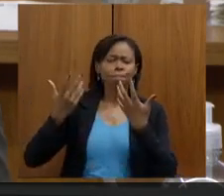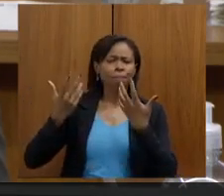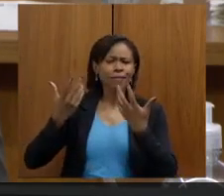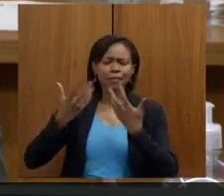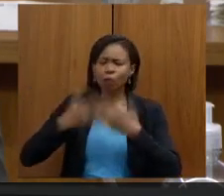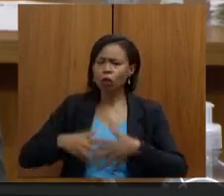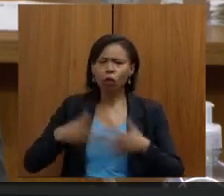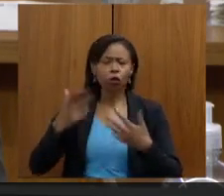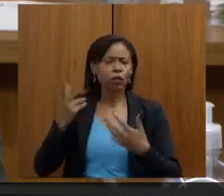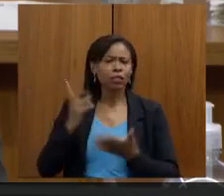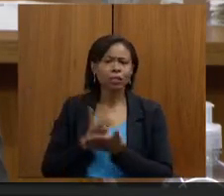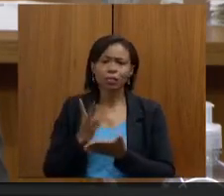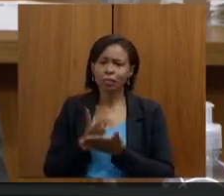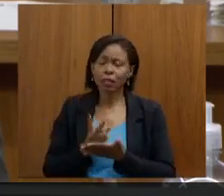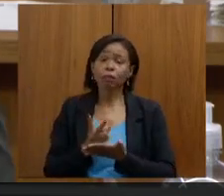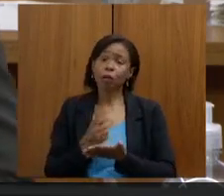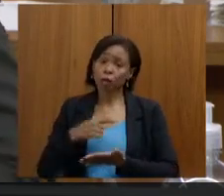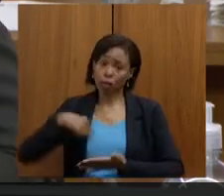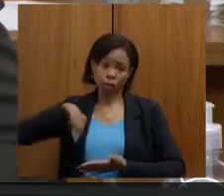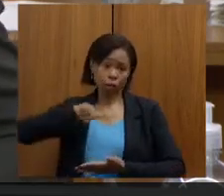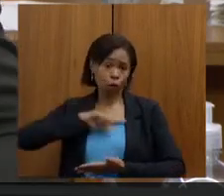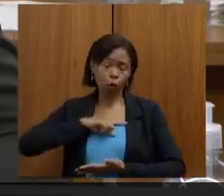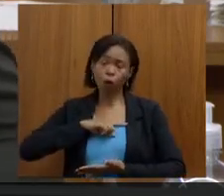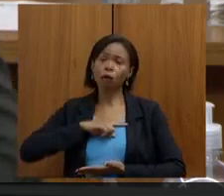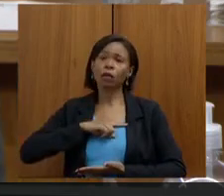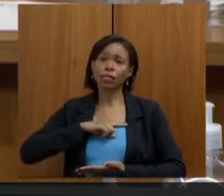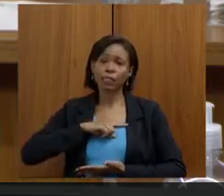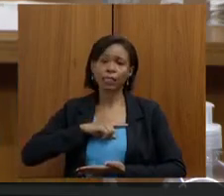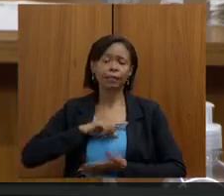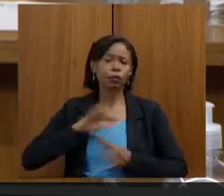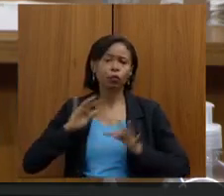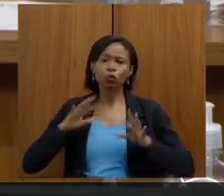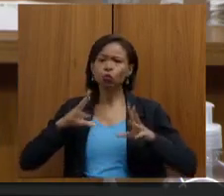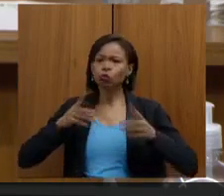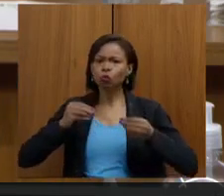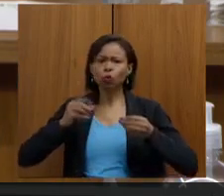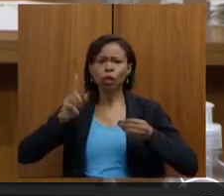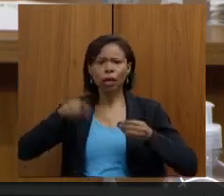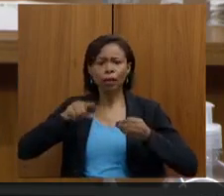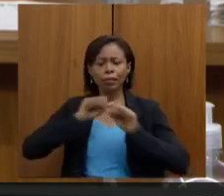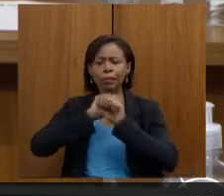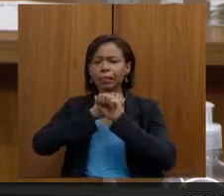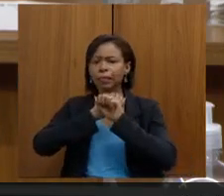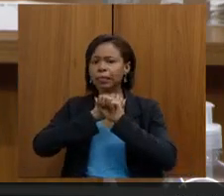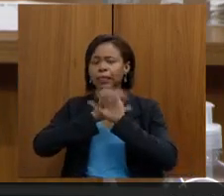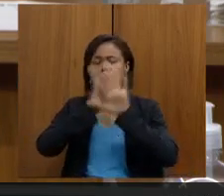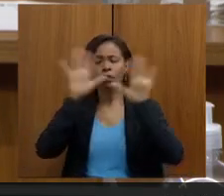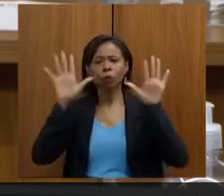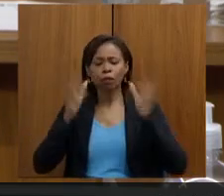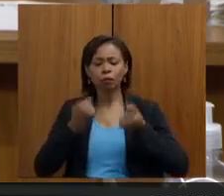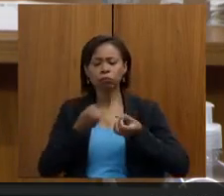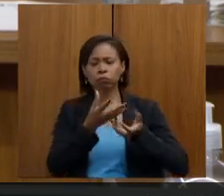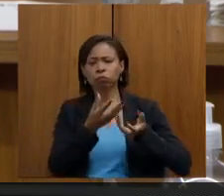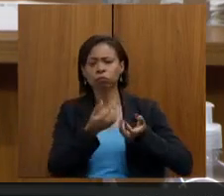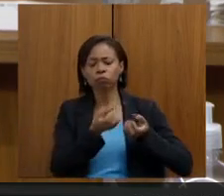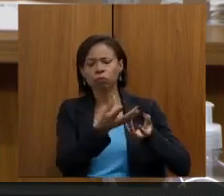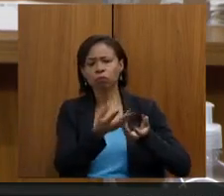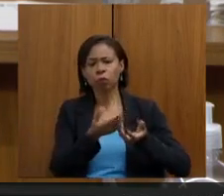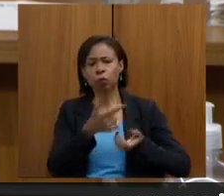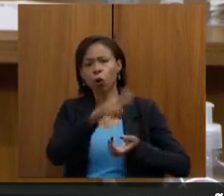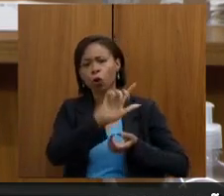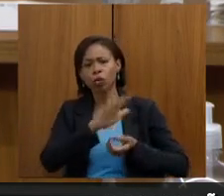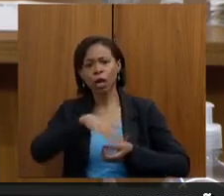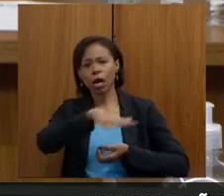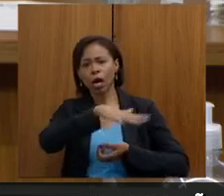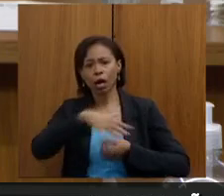posso dizer que de nossa parte está tudo de forma transparente para todas as outras a força de